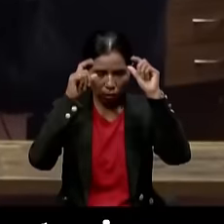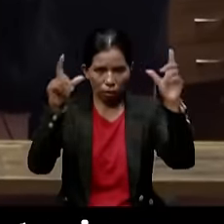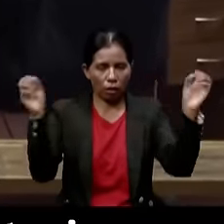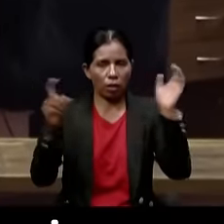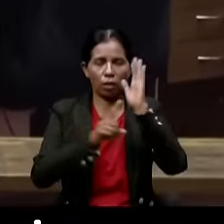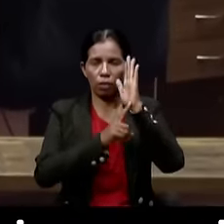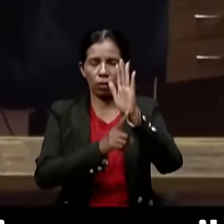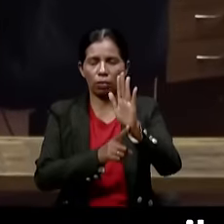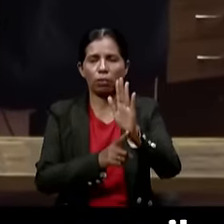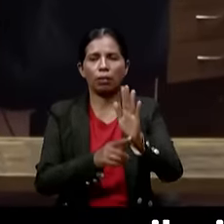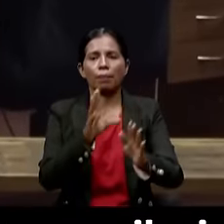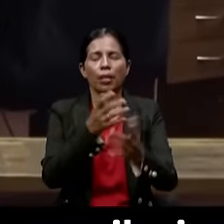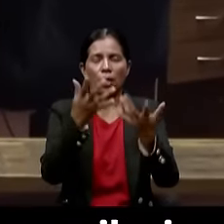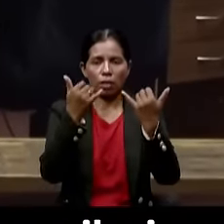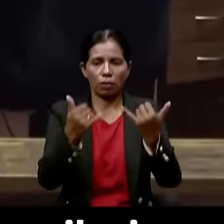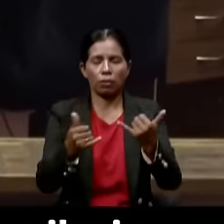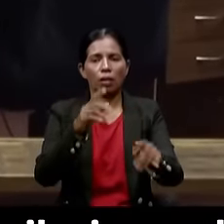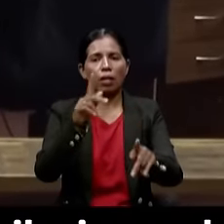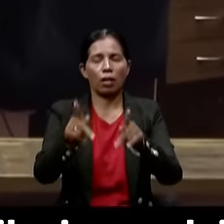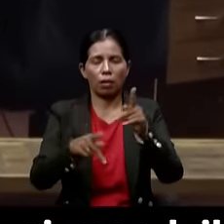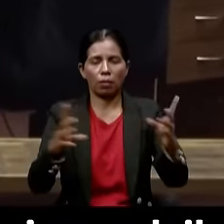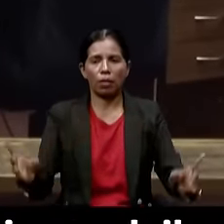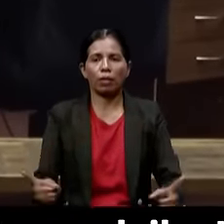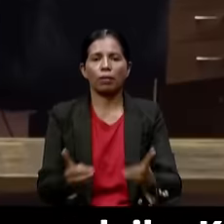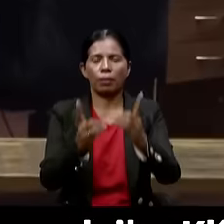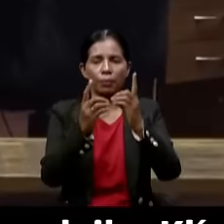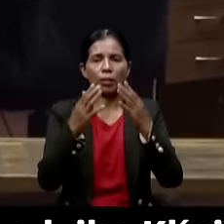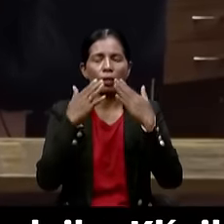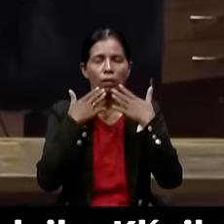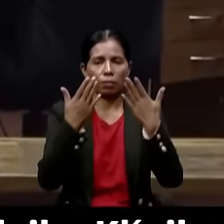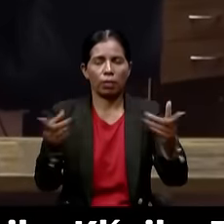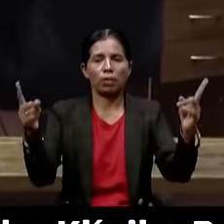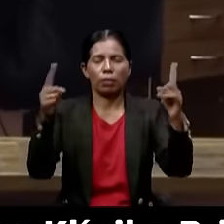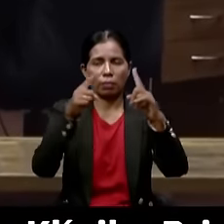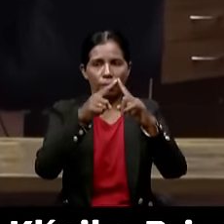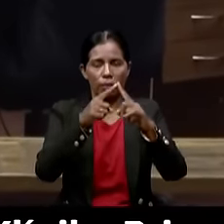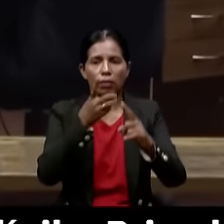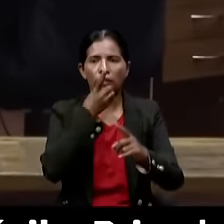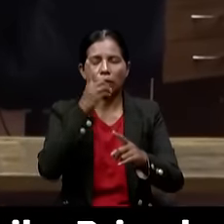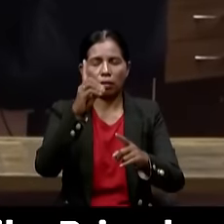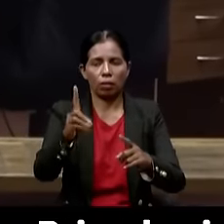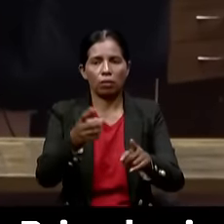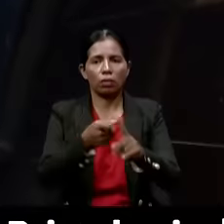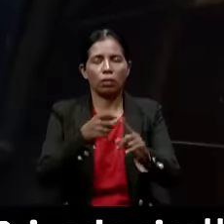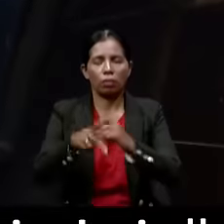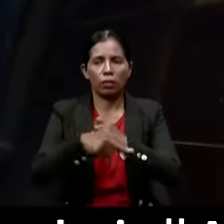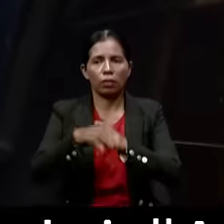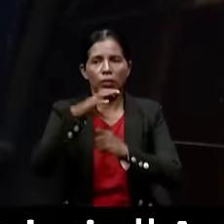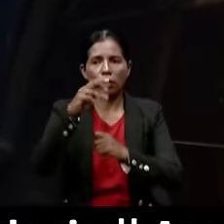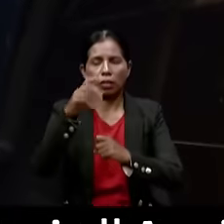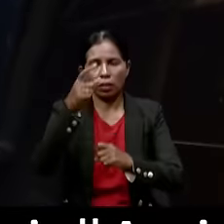refleta situação ne be da daun ne povo enfrenta. Agradece ba iha be deklarasaun politika husi bankada CNRT tam